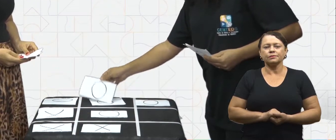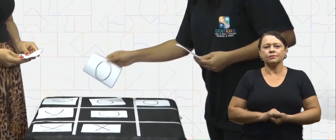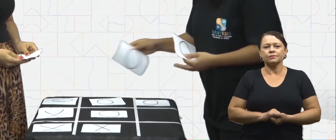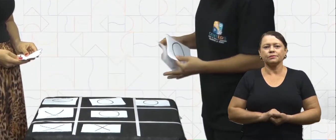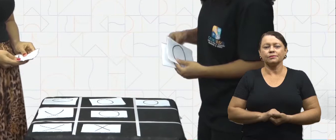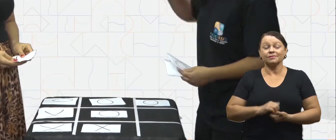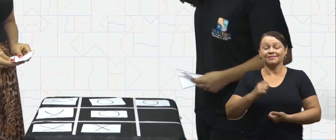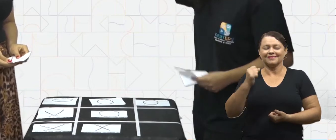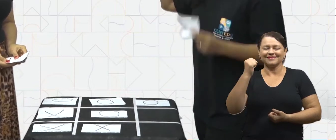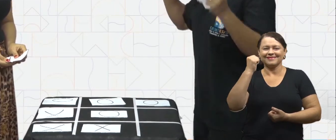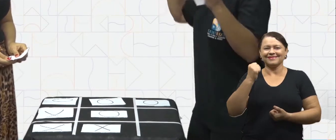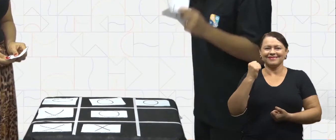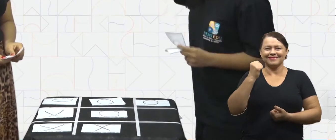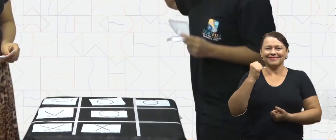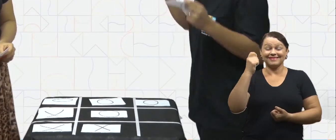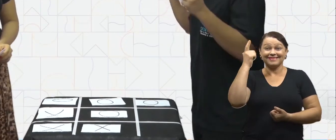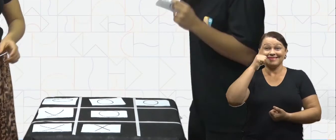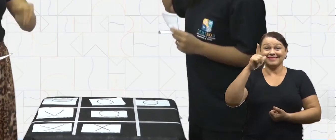Yes!